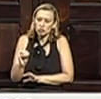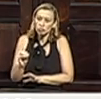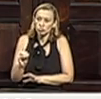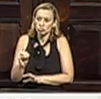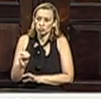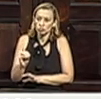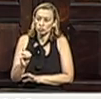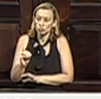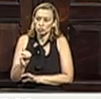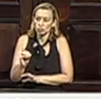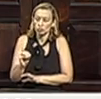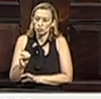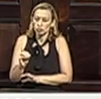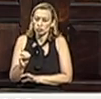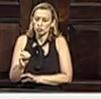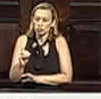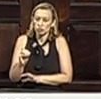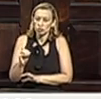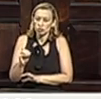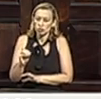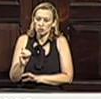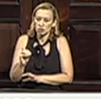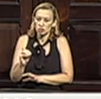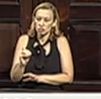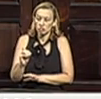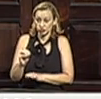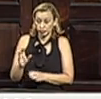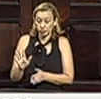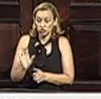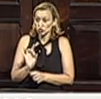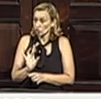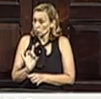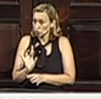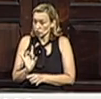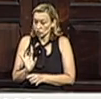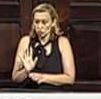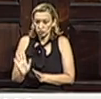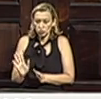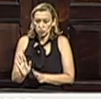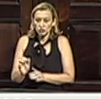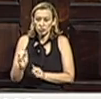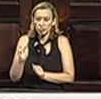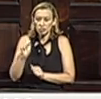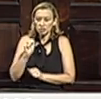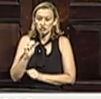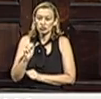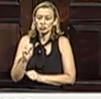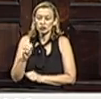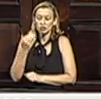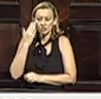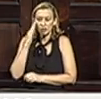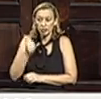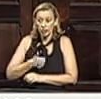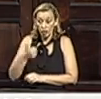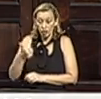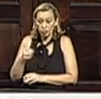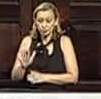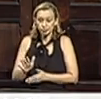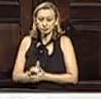regulamentados pelo CREA. Como fica a redação final? Né? Uma questão de esclarecimento que eu gostaria de ter.